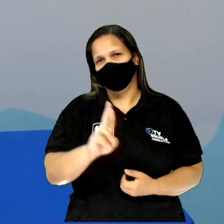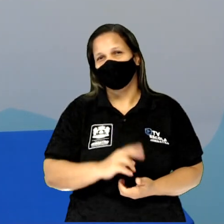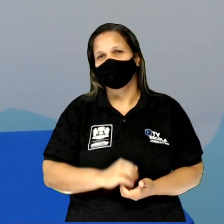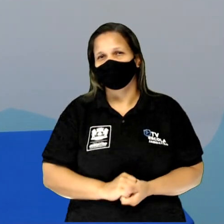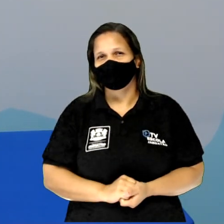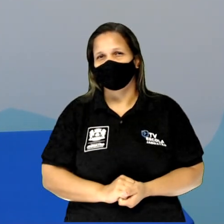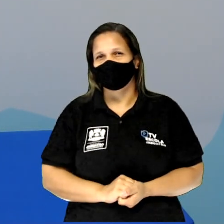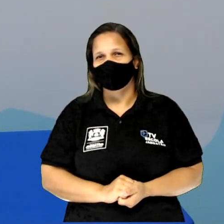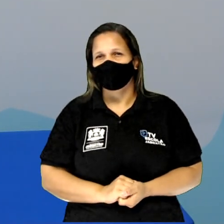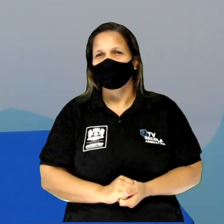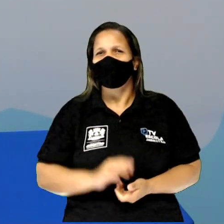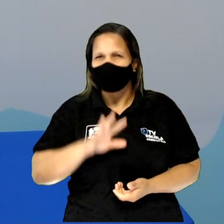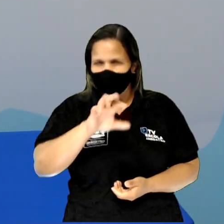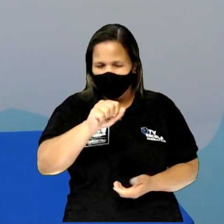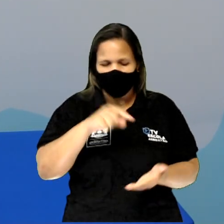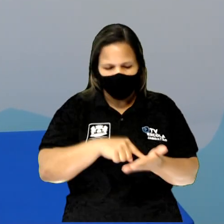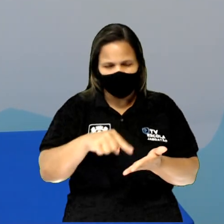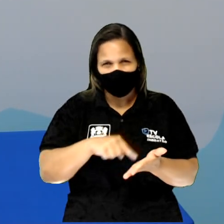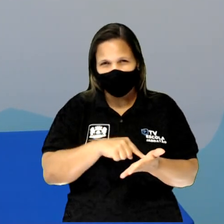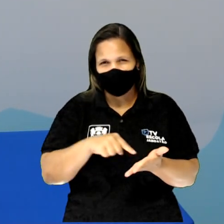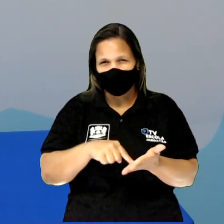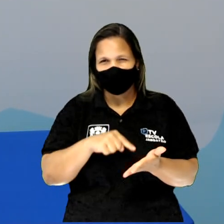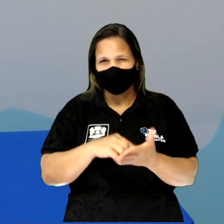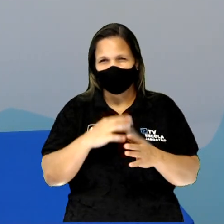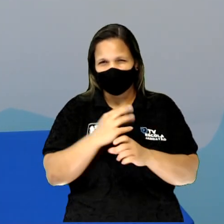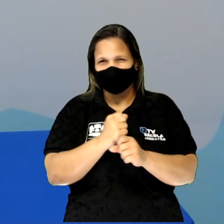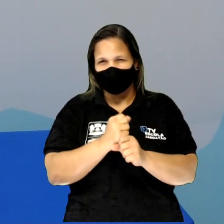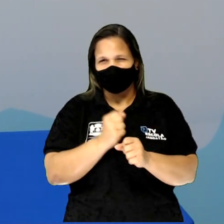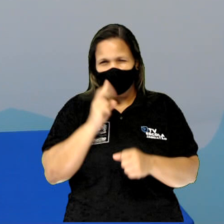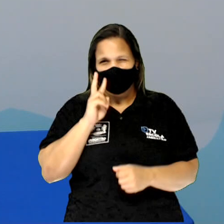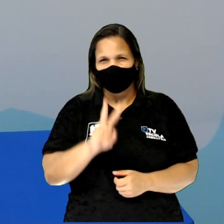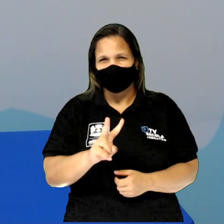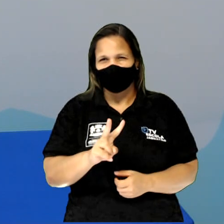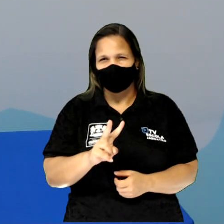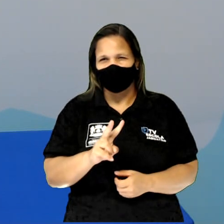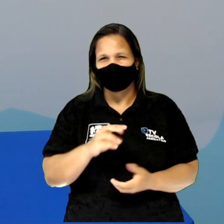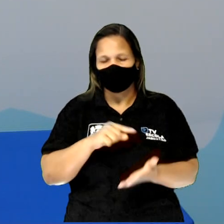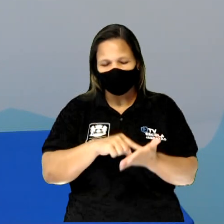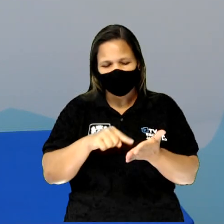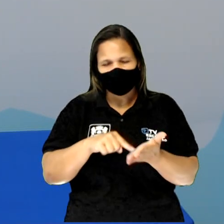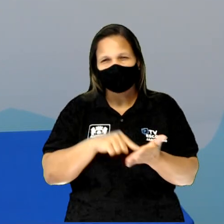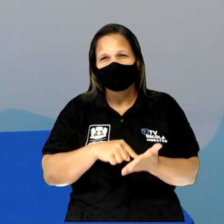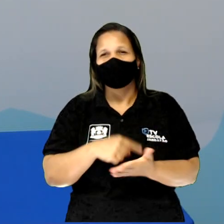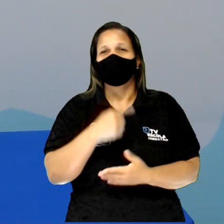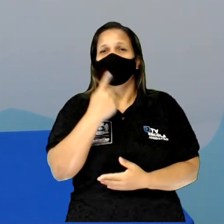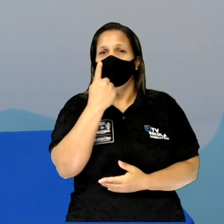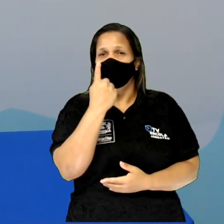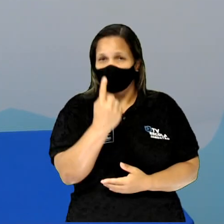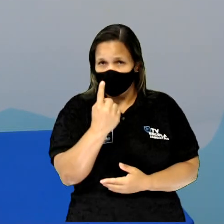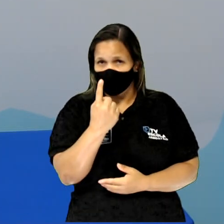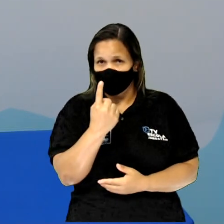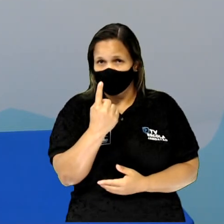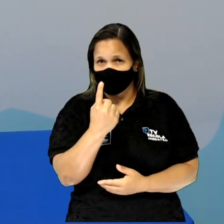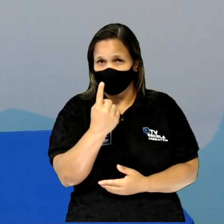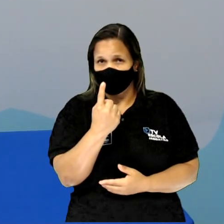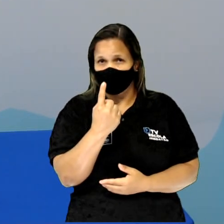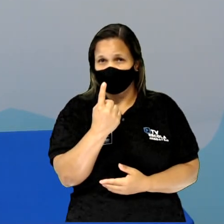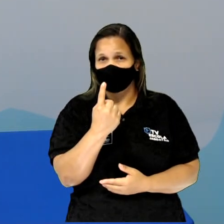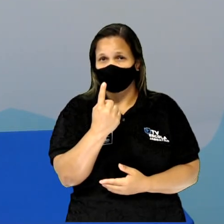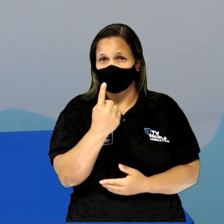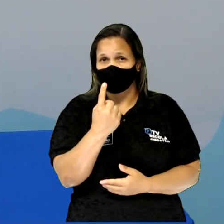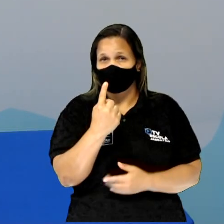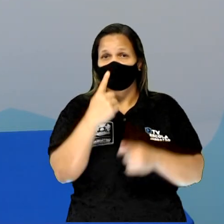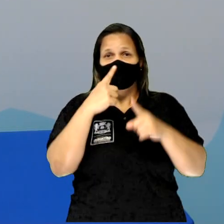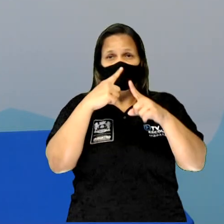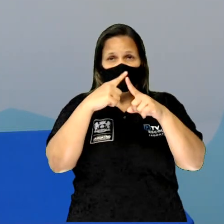quer conferir pega aí a sua calculadora vamos lá coloca aí na calculadora agora aperta